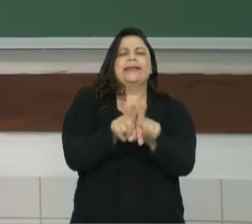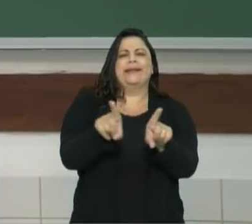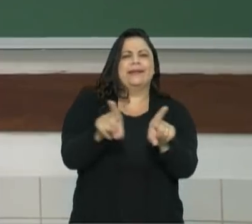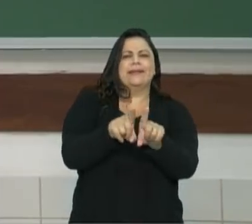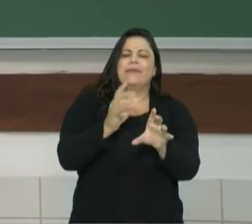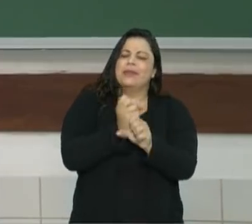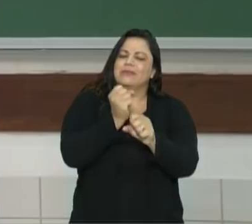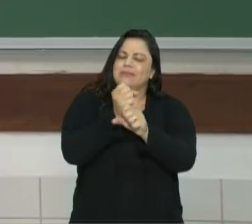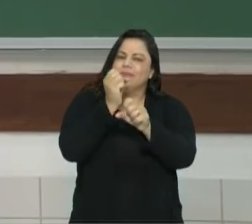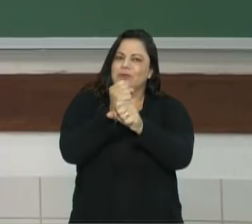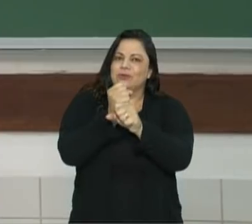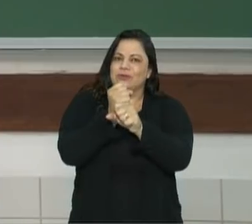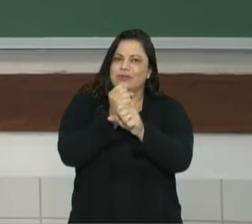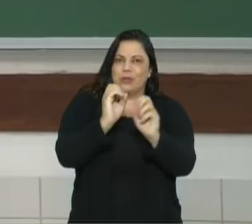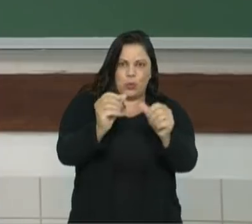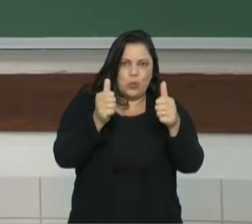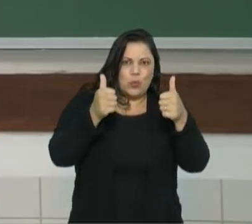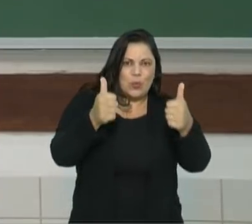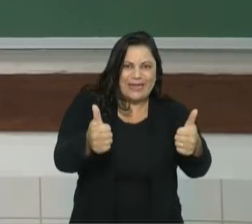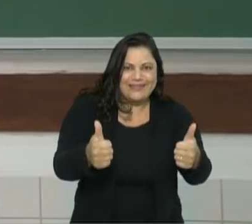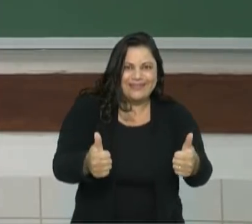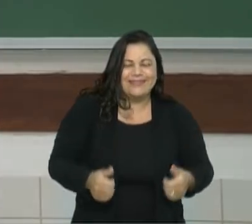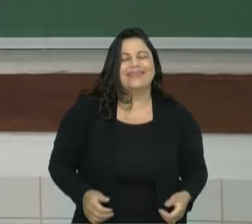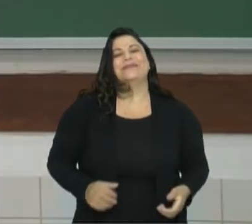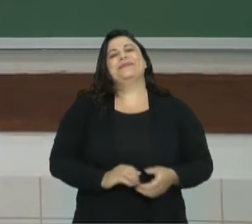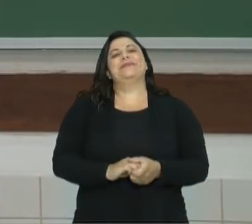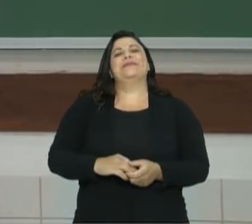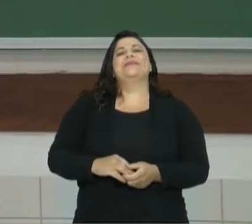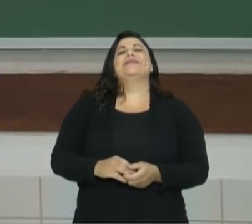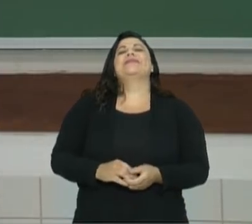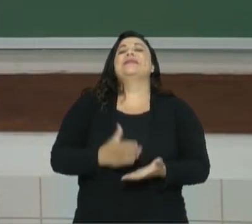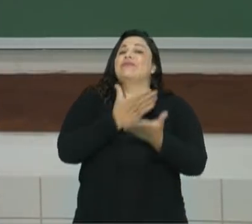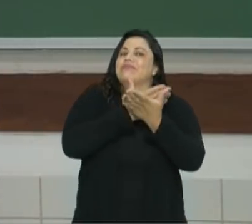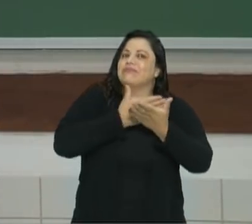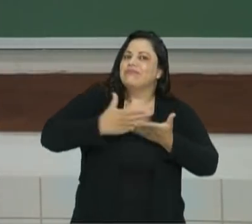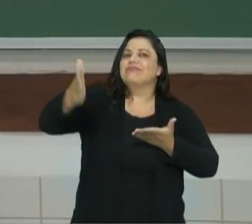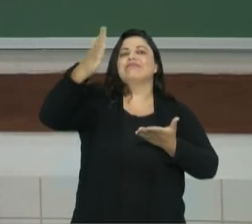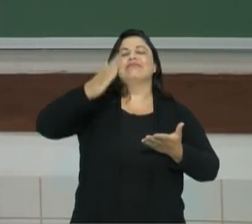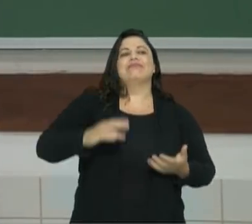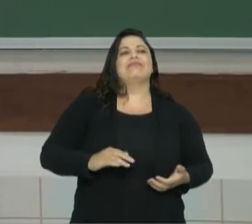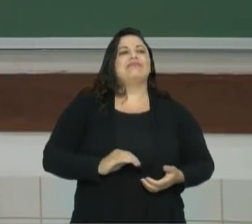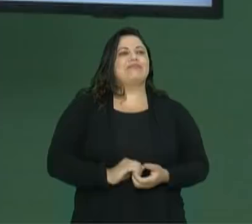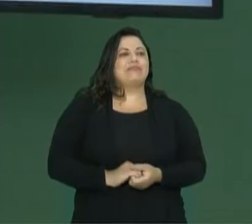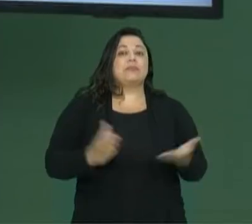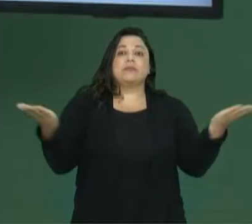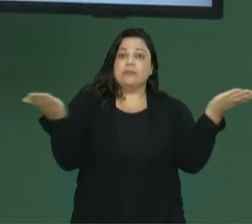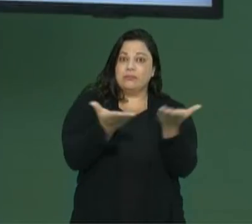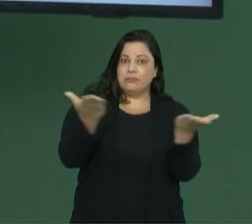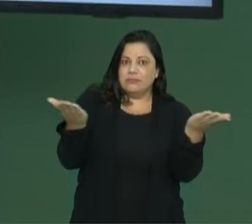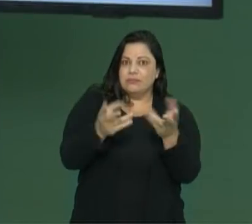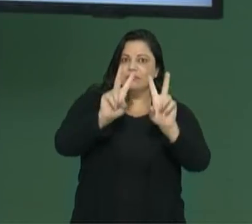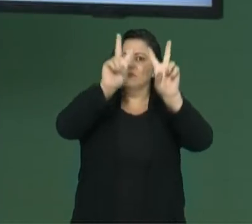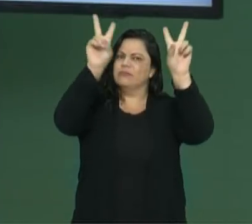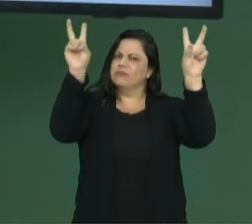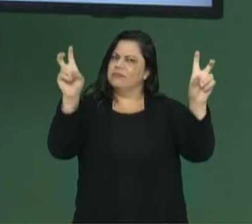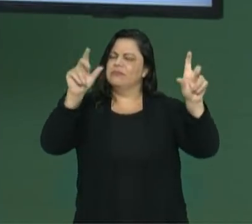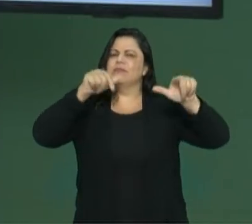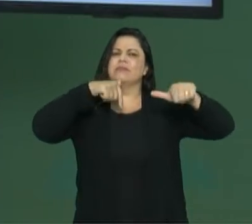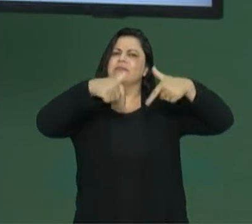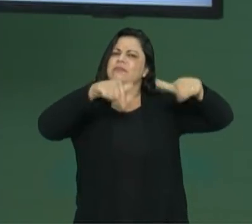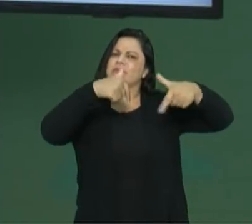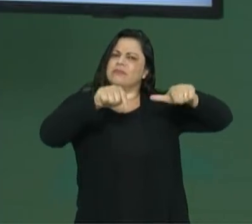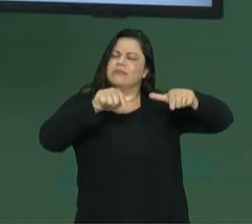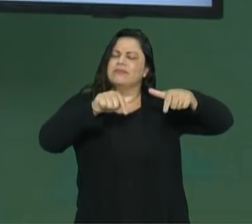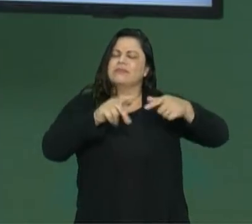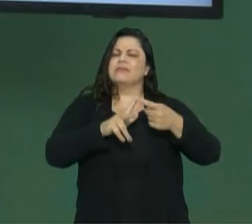sua nota. Beleza, meus queridos? Então, vamos lá. Gente, hoje nós vamos falar sobre trabalho mecânico, né? Quando você